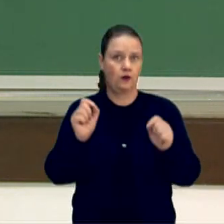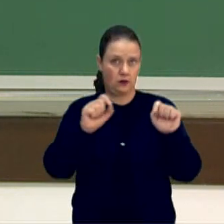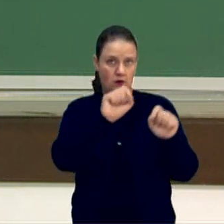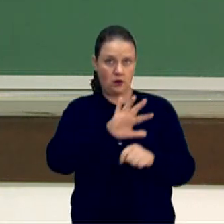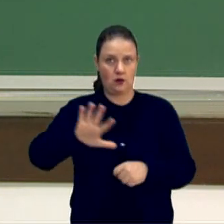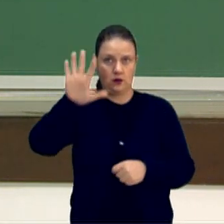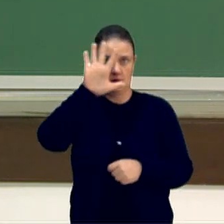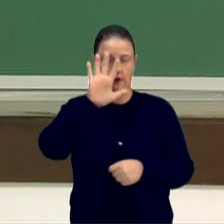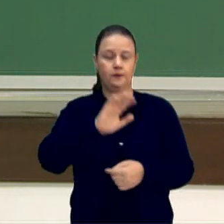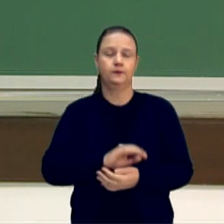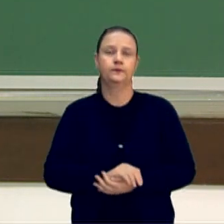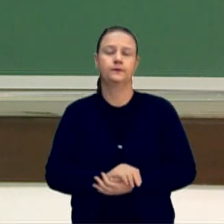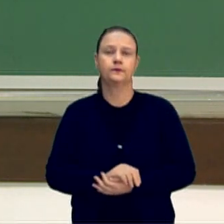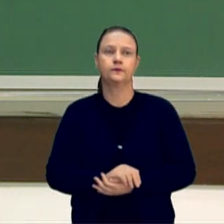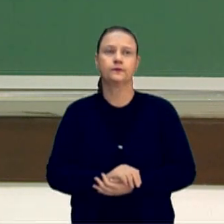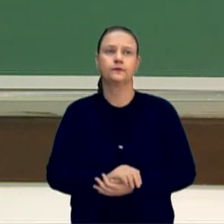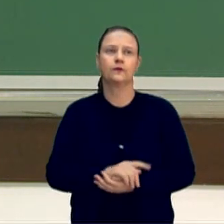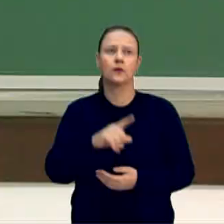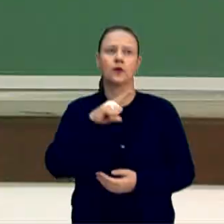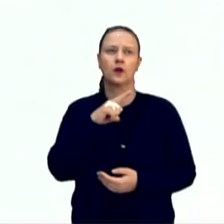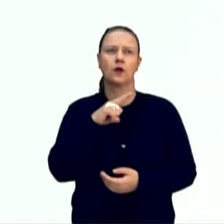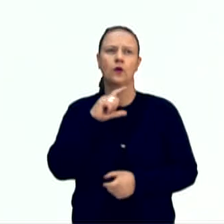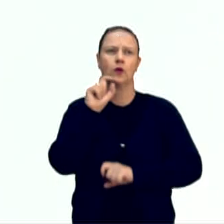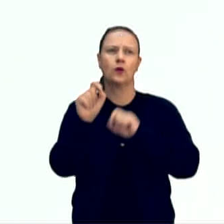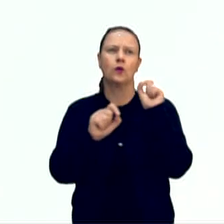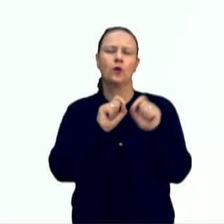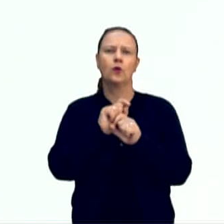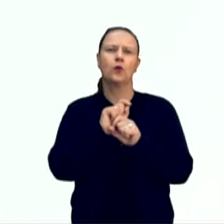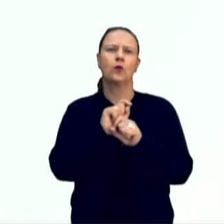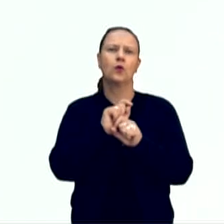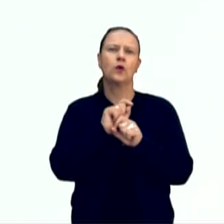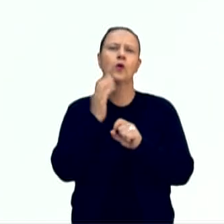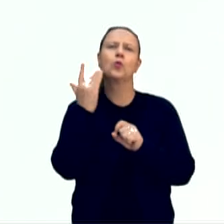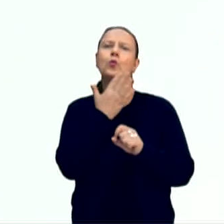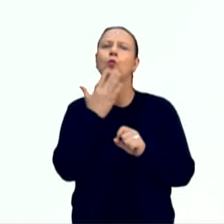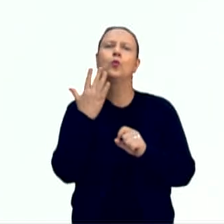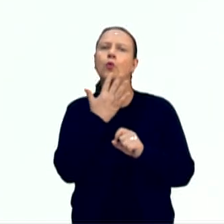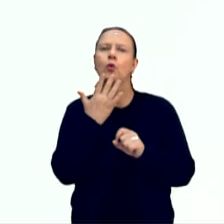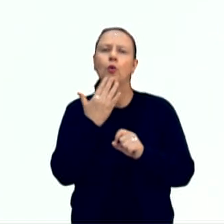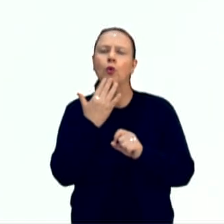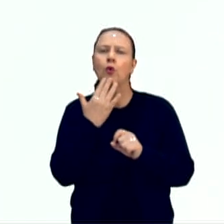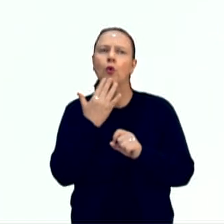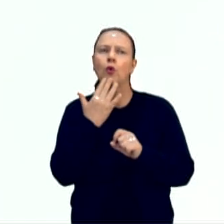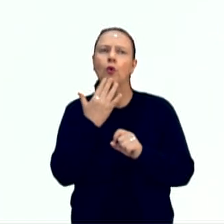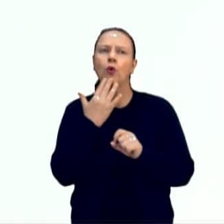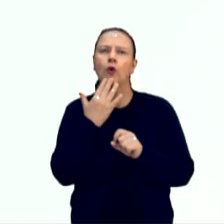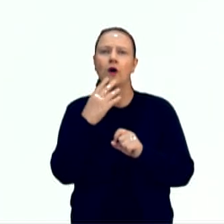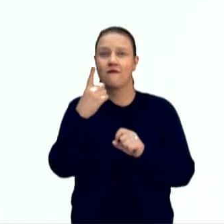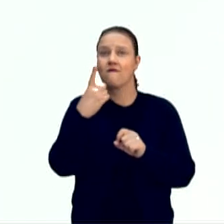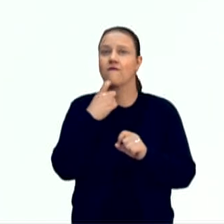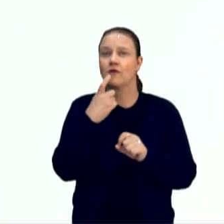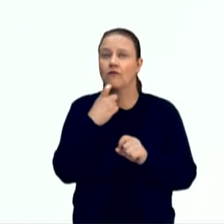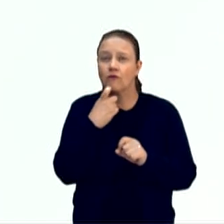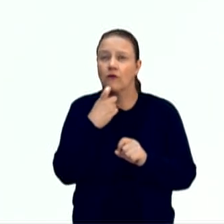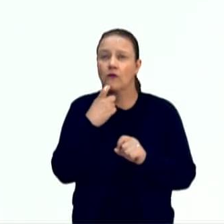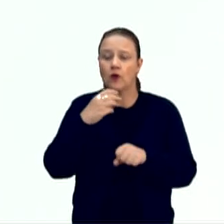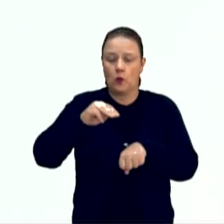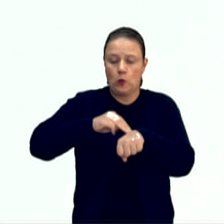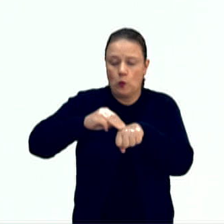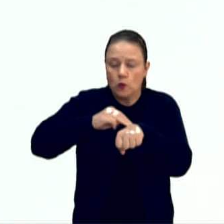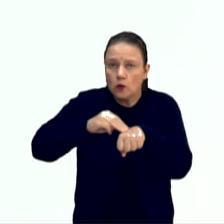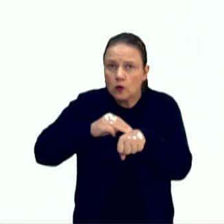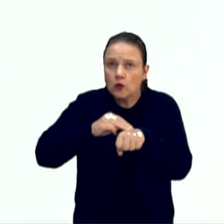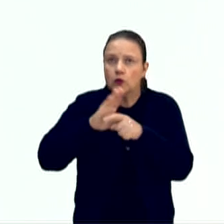vocês. Essas manchas está representando aí, as manchas mais para o vermelho, para o marrom,